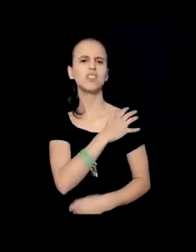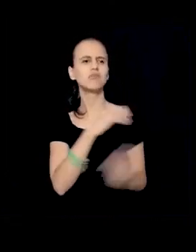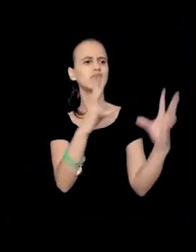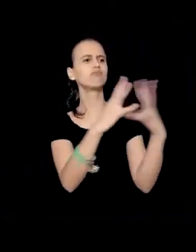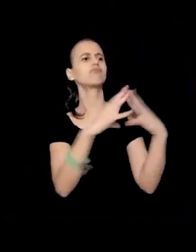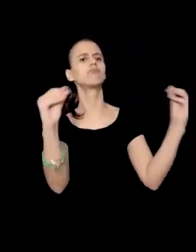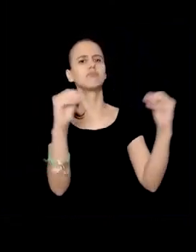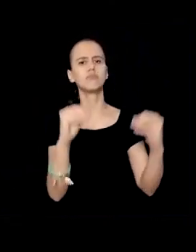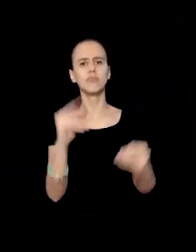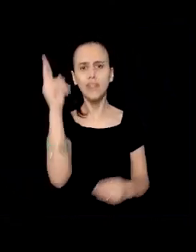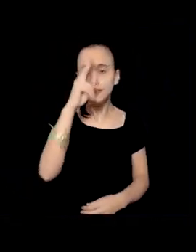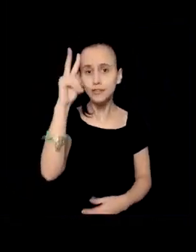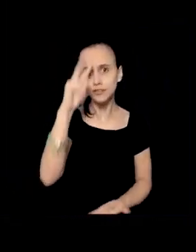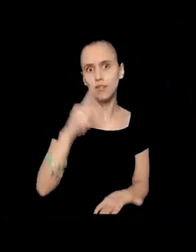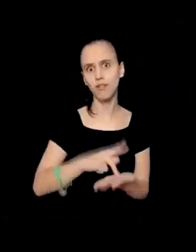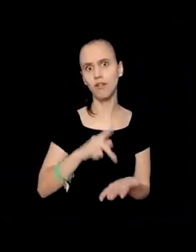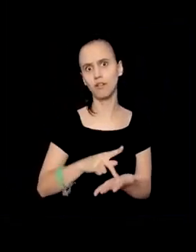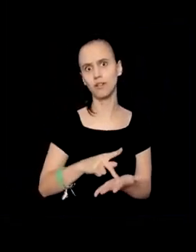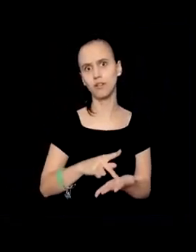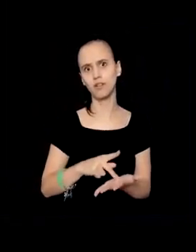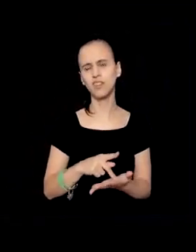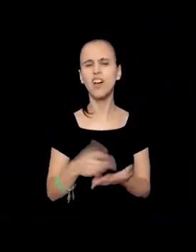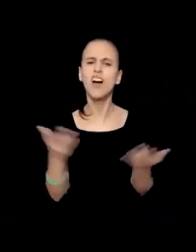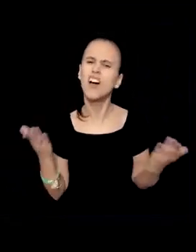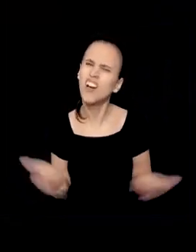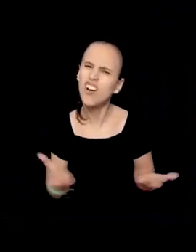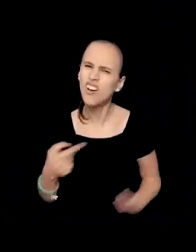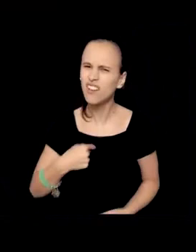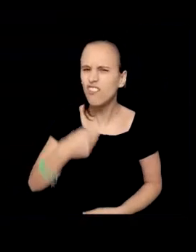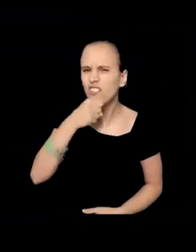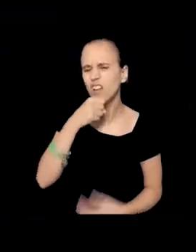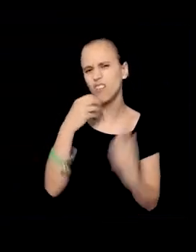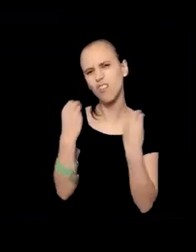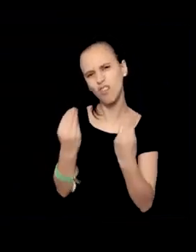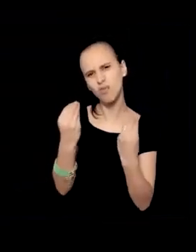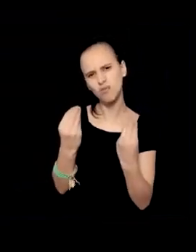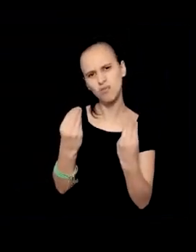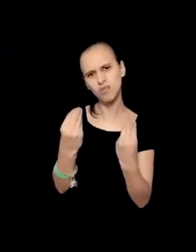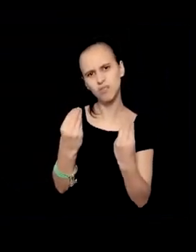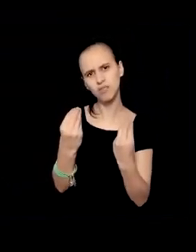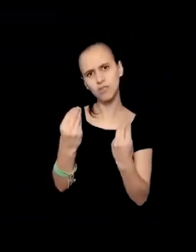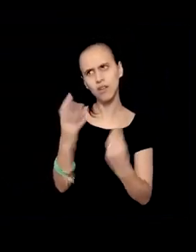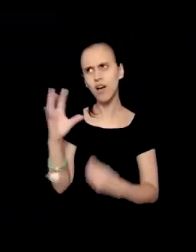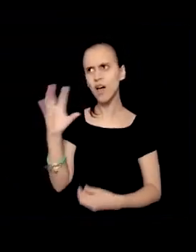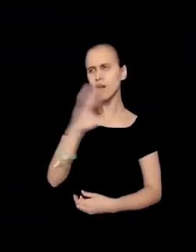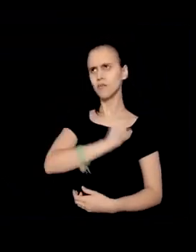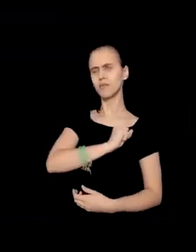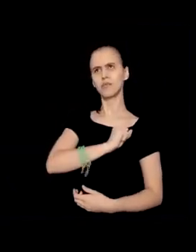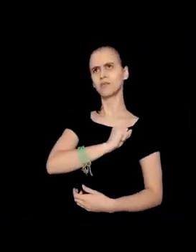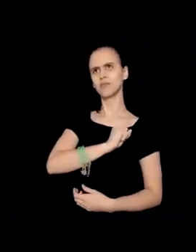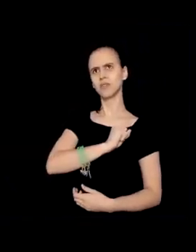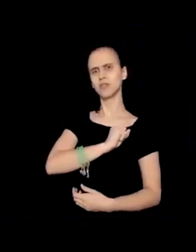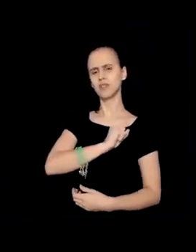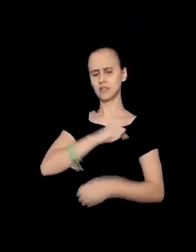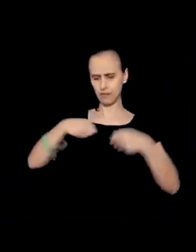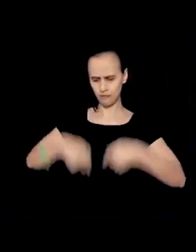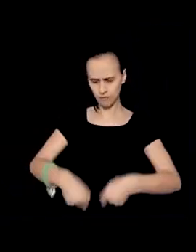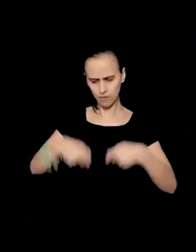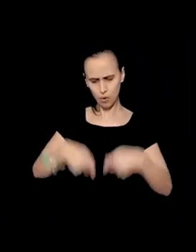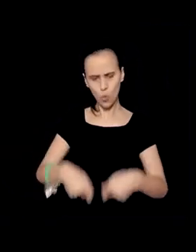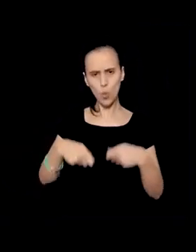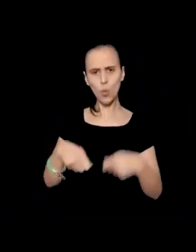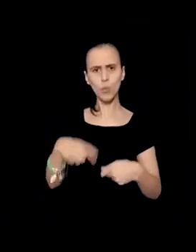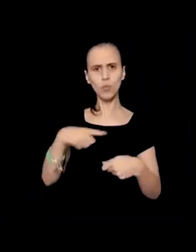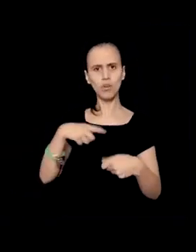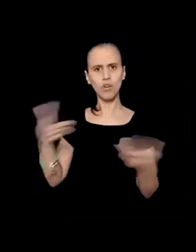é a história. Agora que estou velho, como vai ser? Se não lavar a roupa agora, porque tem sol... Não resultará em roupas limpas. Voltei